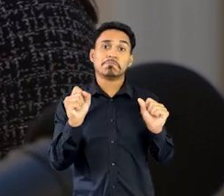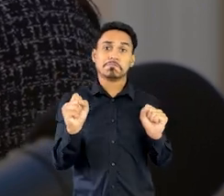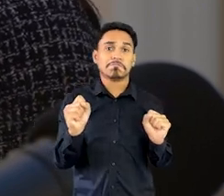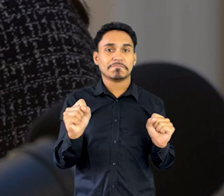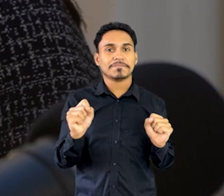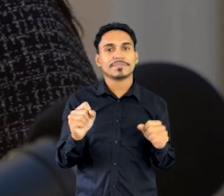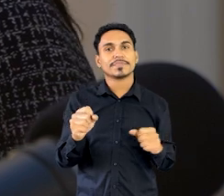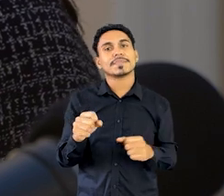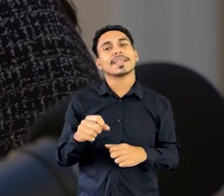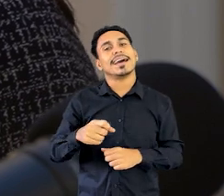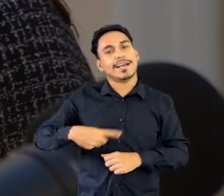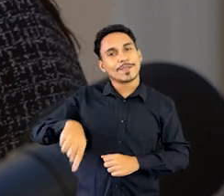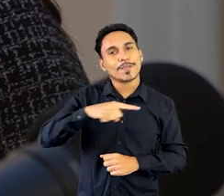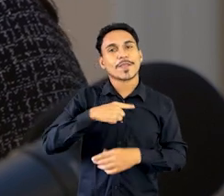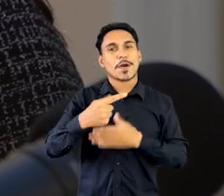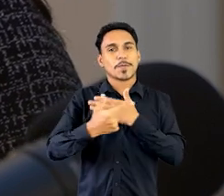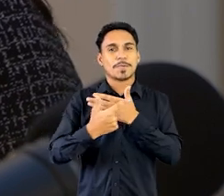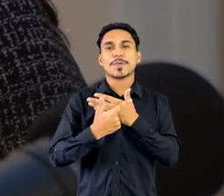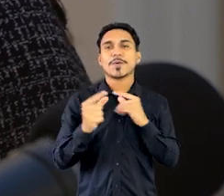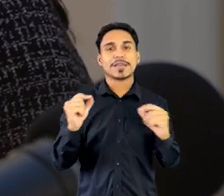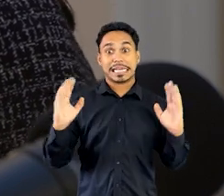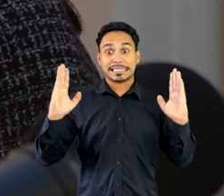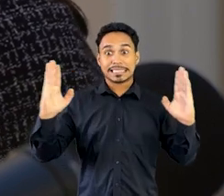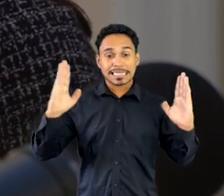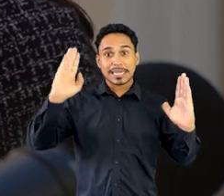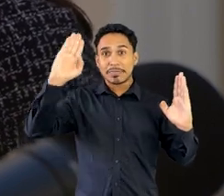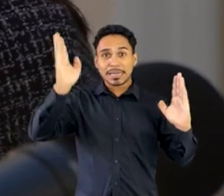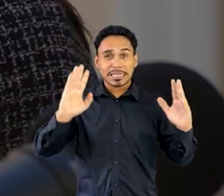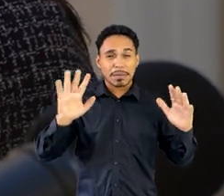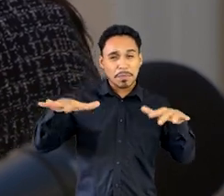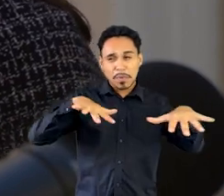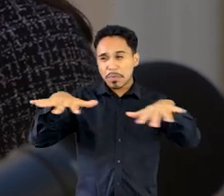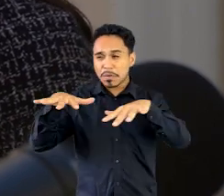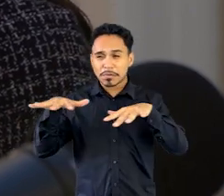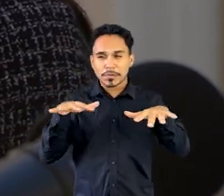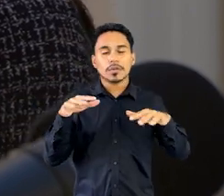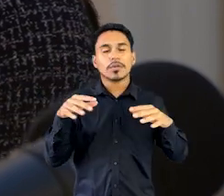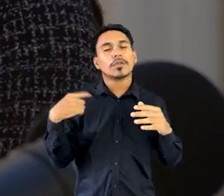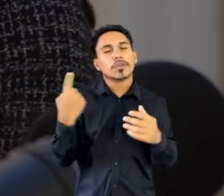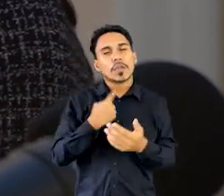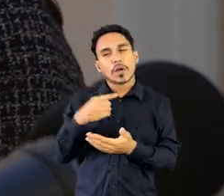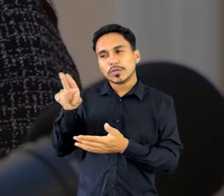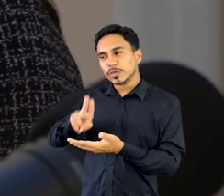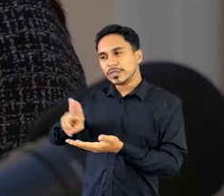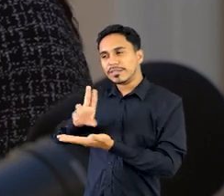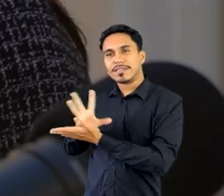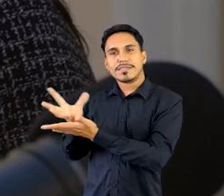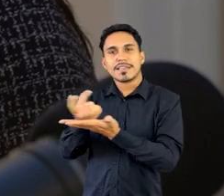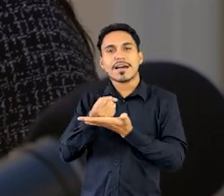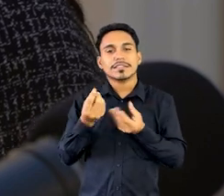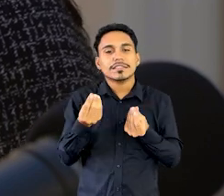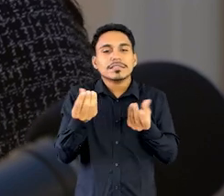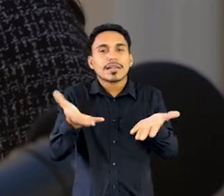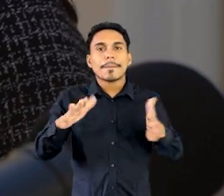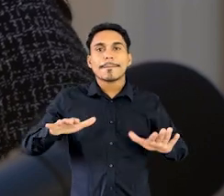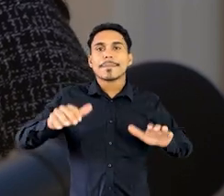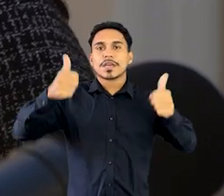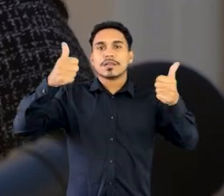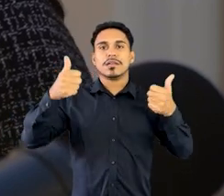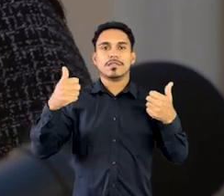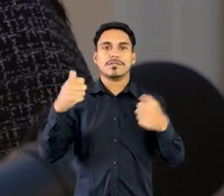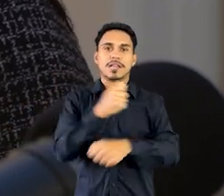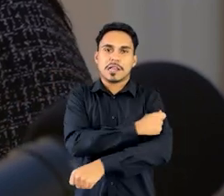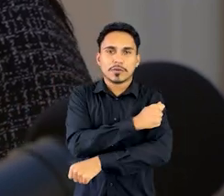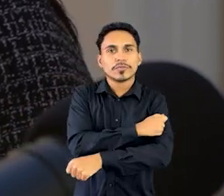gente tenta trazer o máximo de oportunidades dentro desses cenários que a gente vai analisando com base nesses dados com base